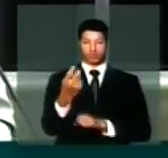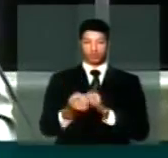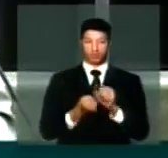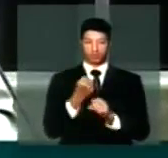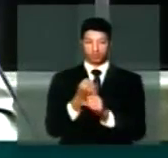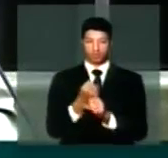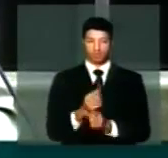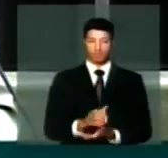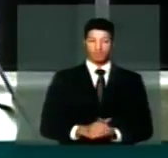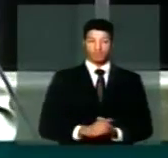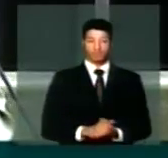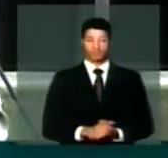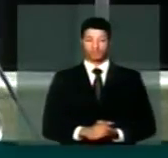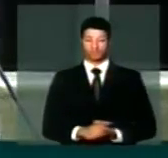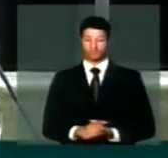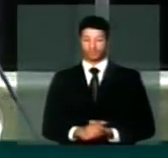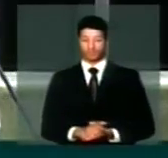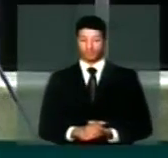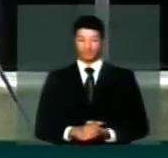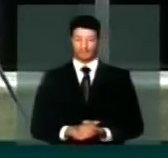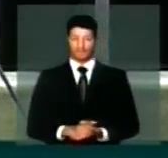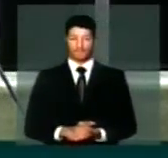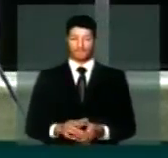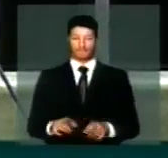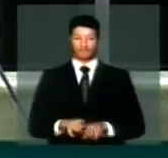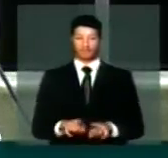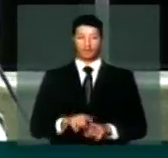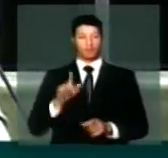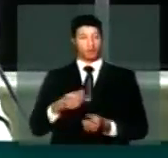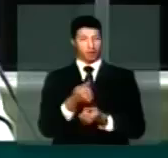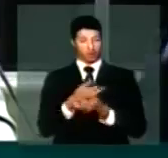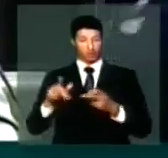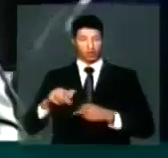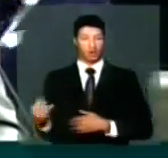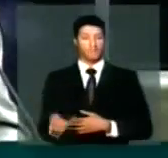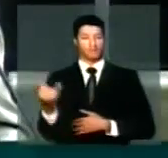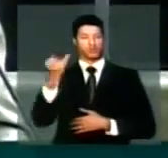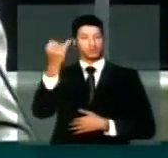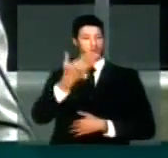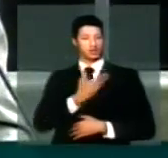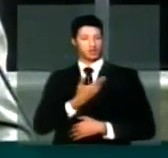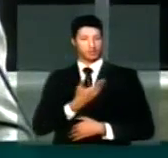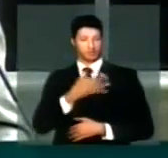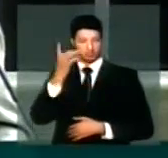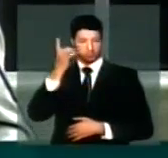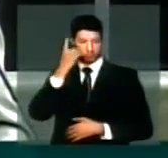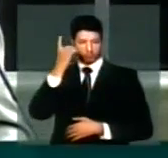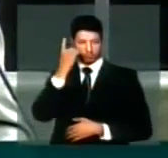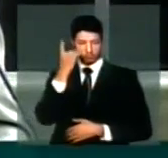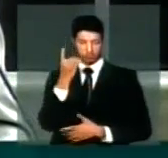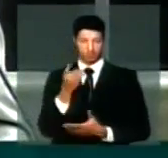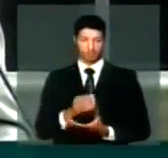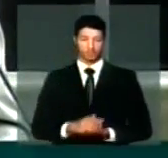anos. Também uma preliminar absolutamente fundamental, colegas deputados.